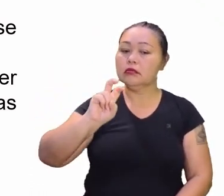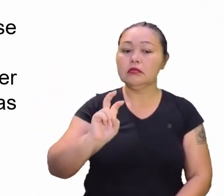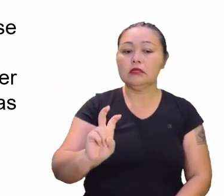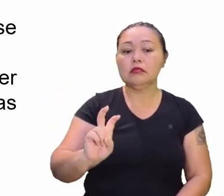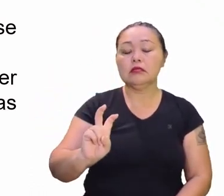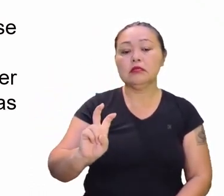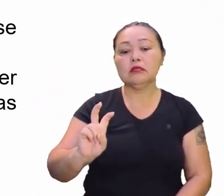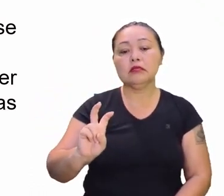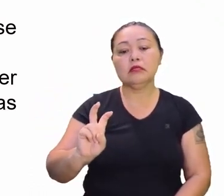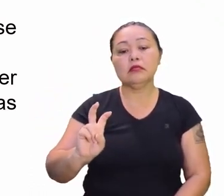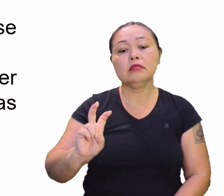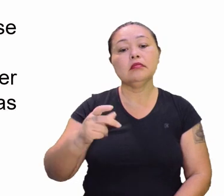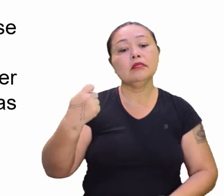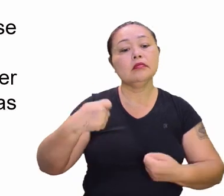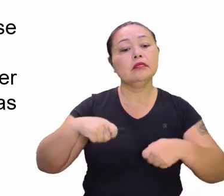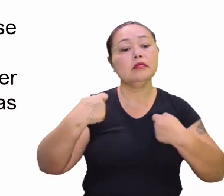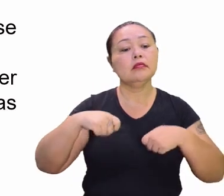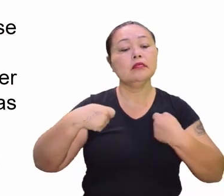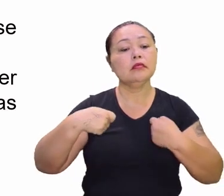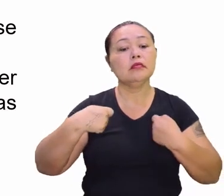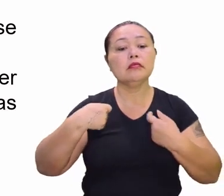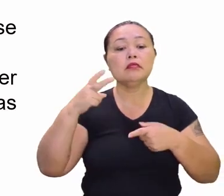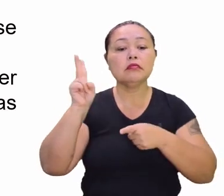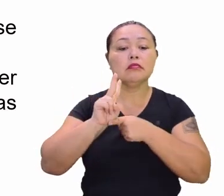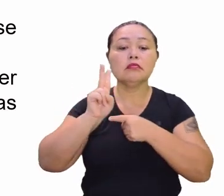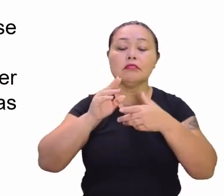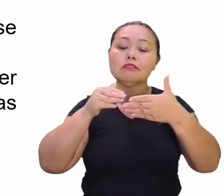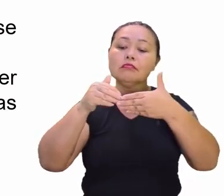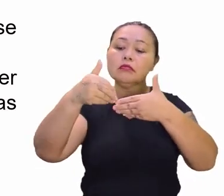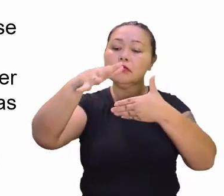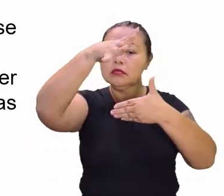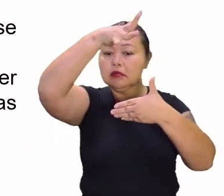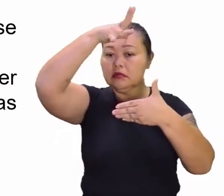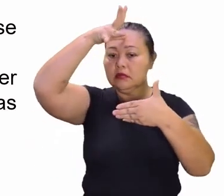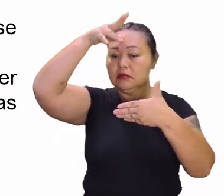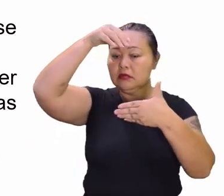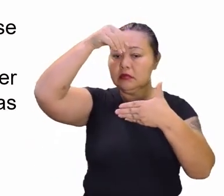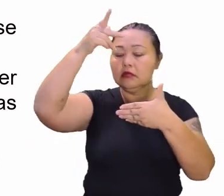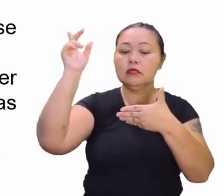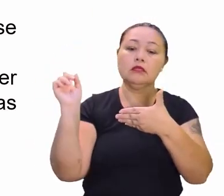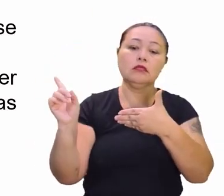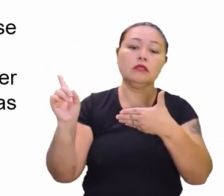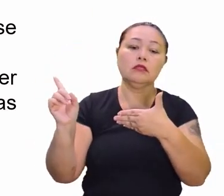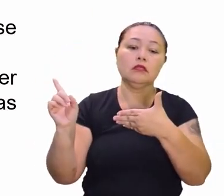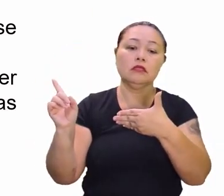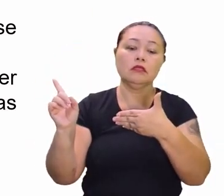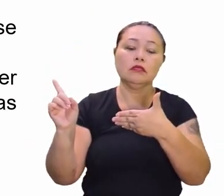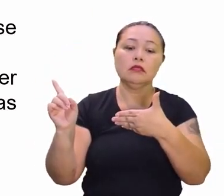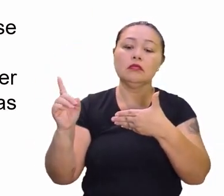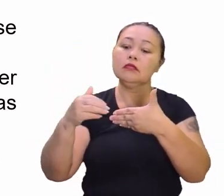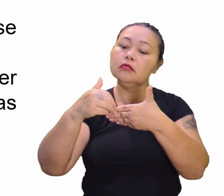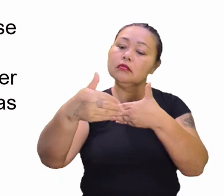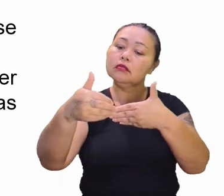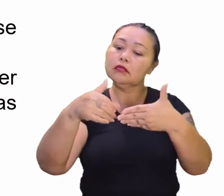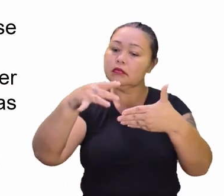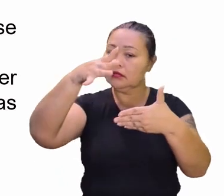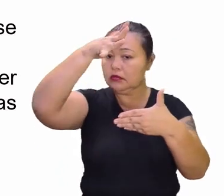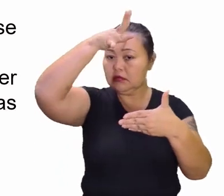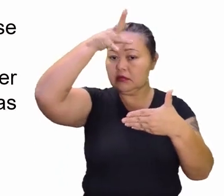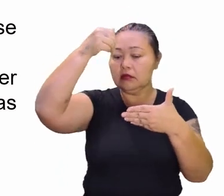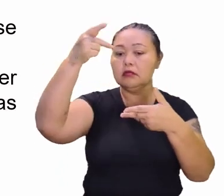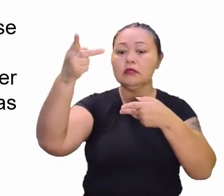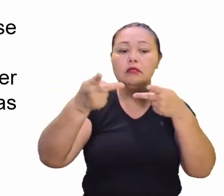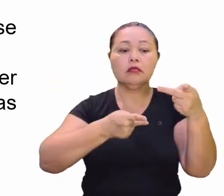1985 pela necessidade de resguardar as fronteiras amazônicas. Pensando nas fronteiras da